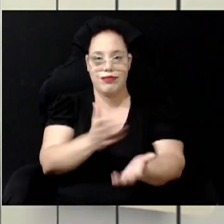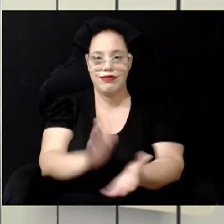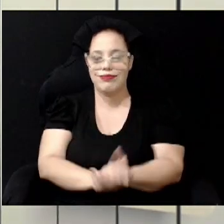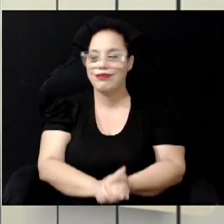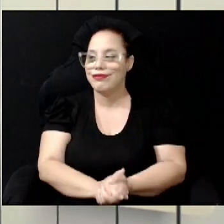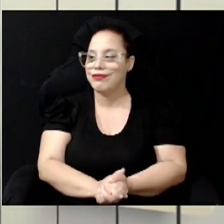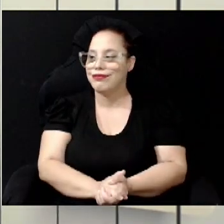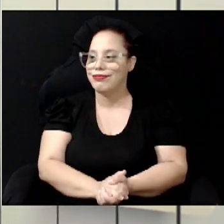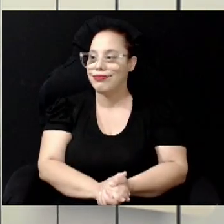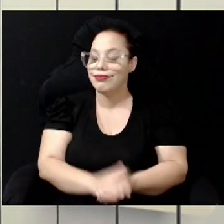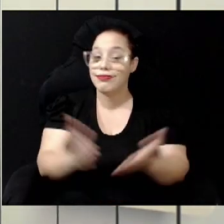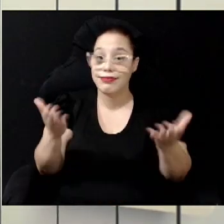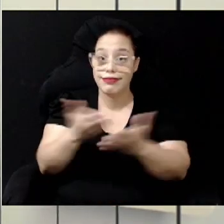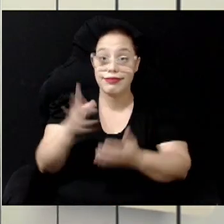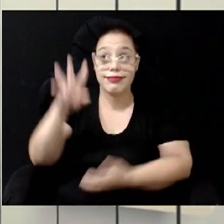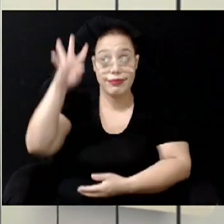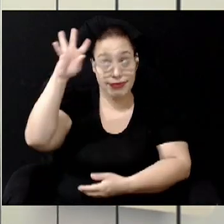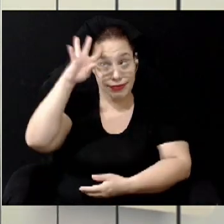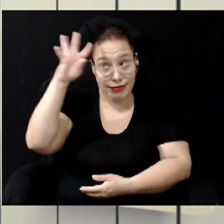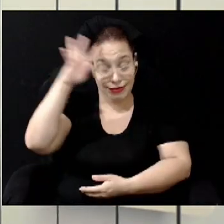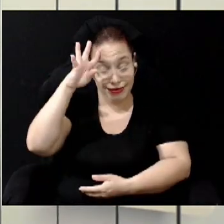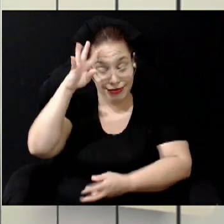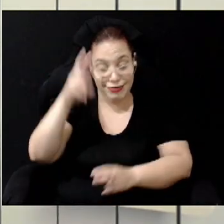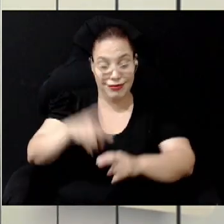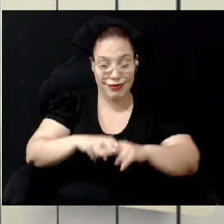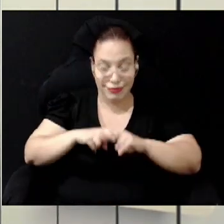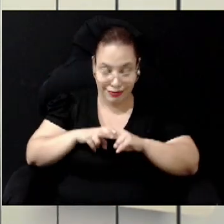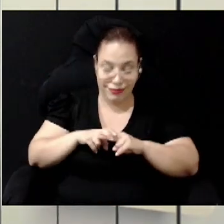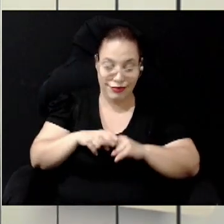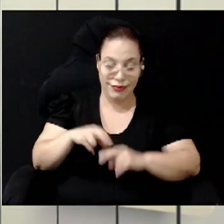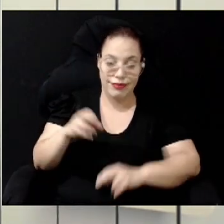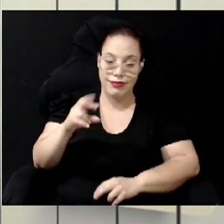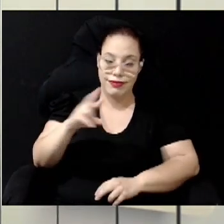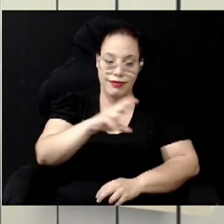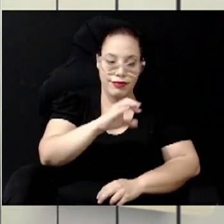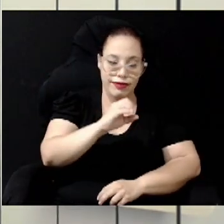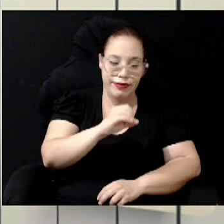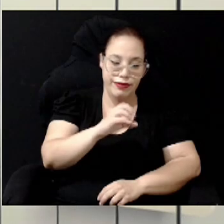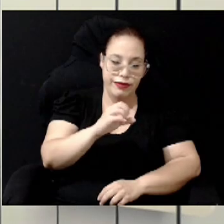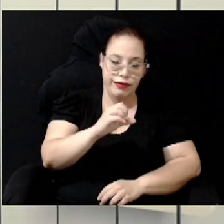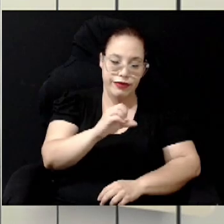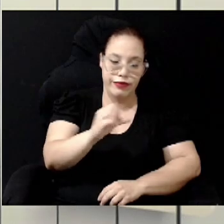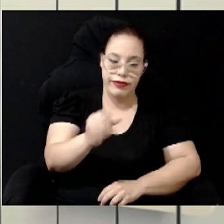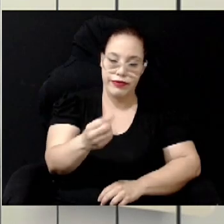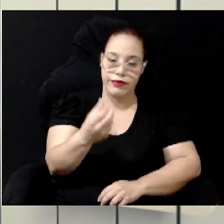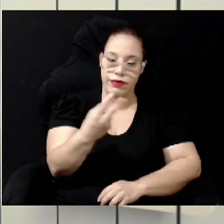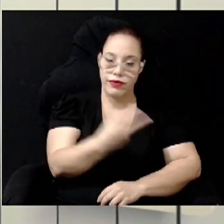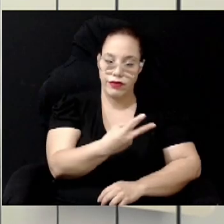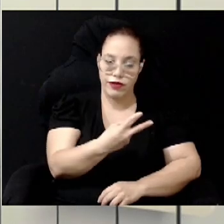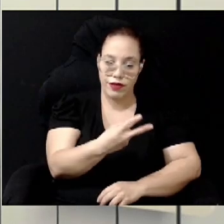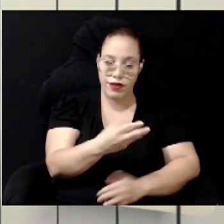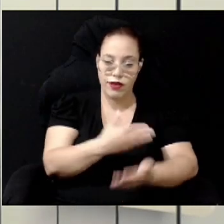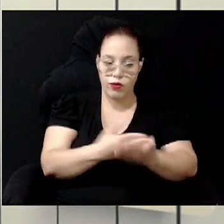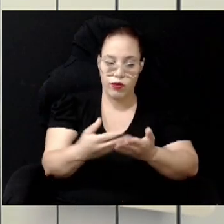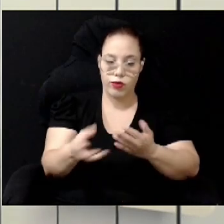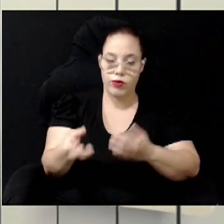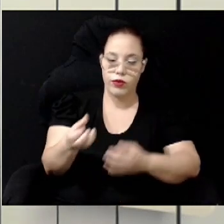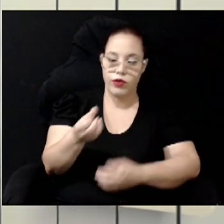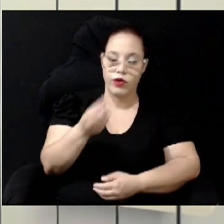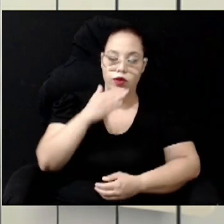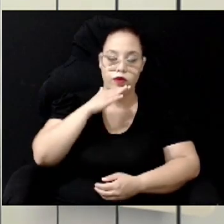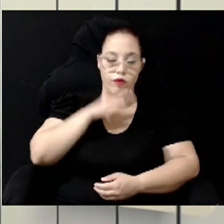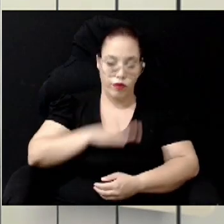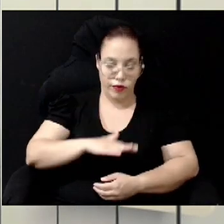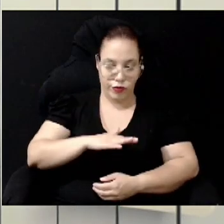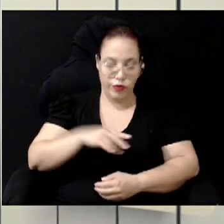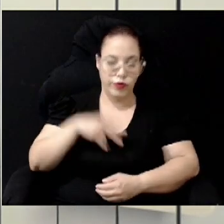Hoje é quarta-feira, portanto é dia de reunião ordinária, a de número 62. A partir das 6 horas da tarde, os